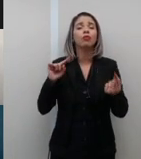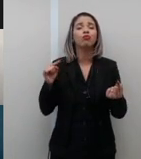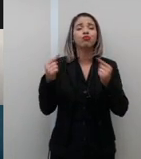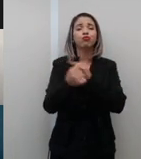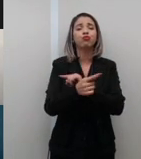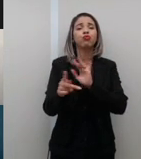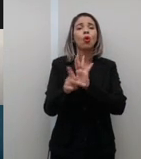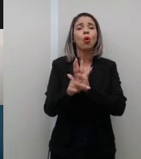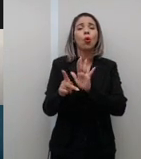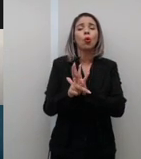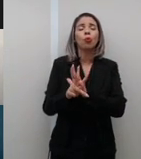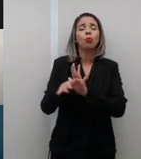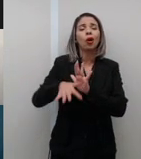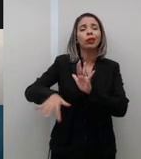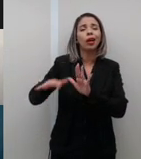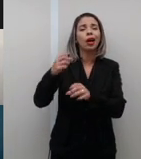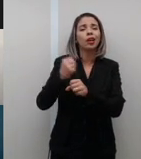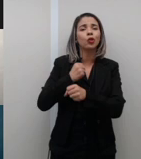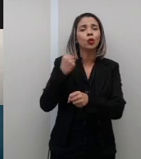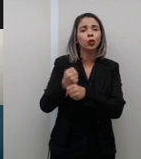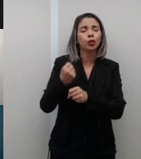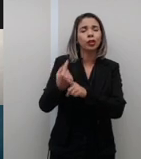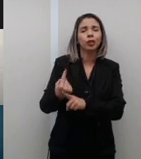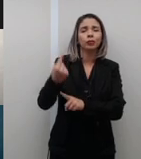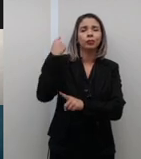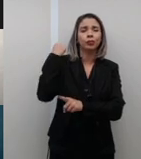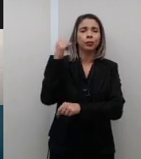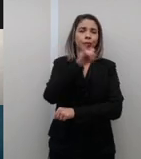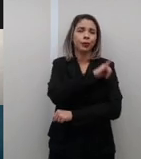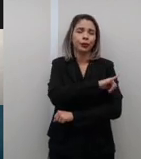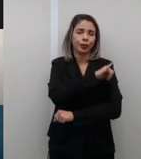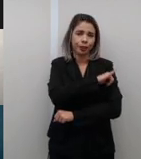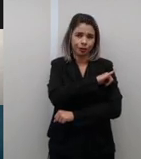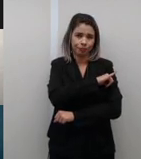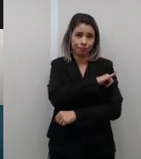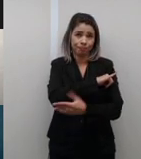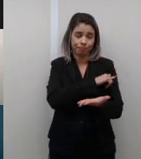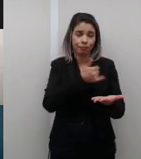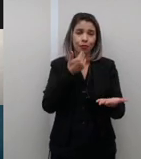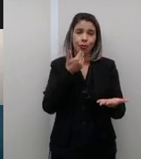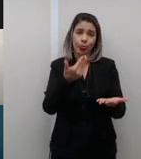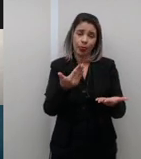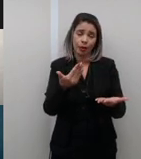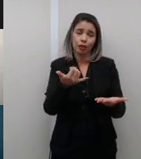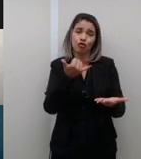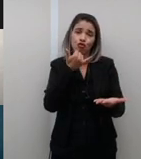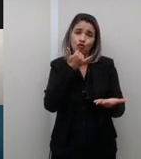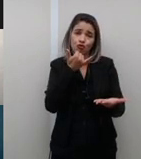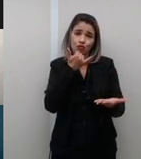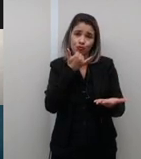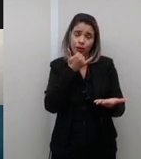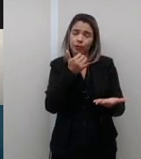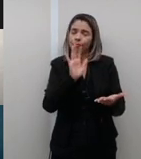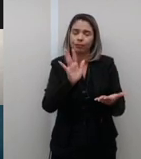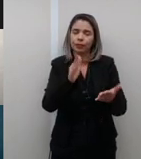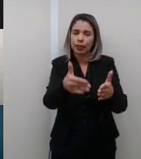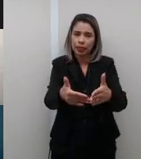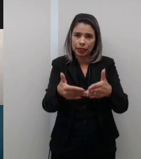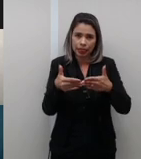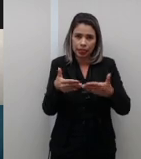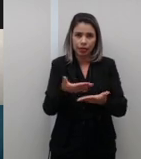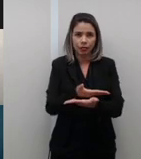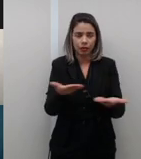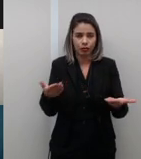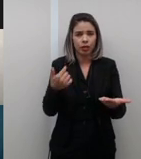margem do Rio Miranda. Tem até outras questões aqui. Eu vou pedir, permissão, aliás, à turma e vou ficar com ele mais